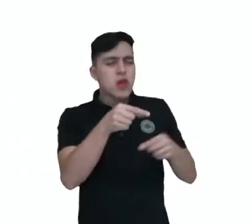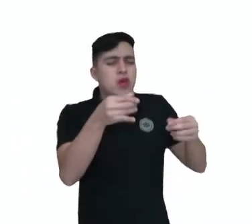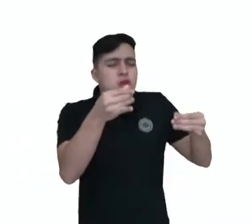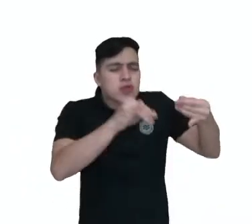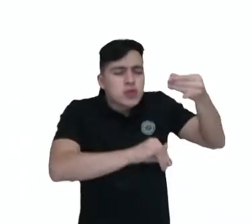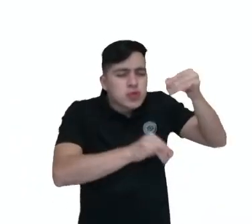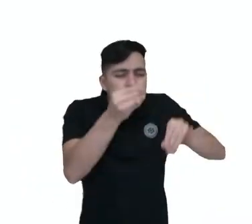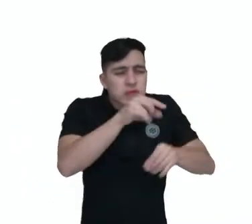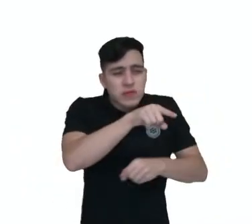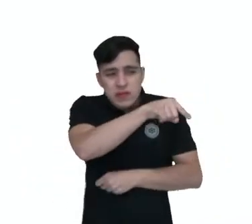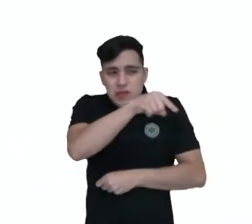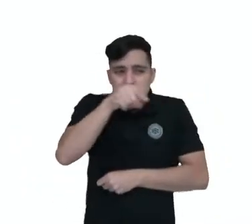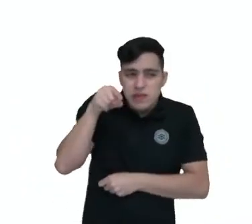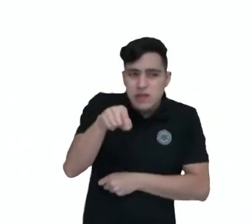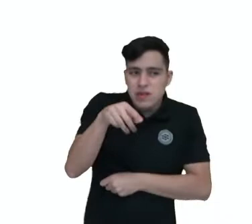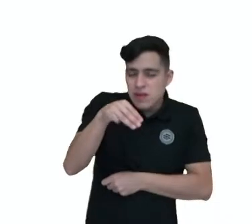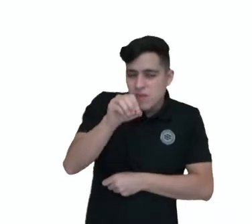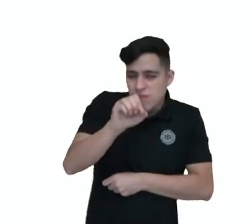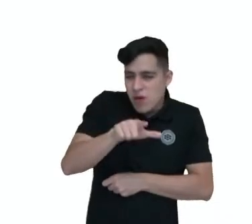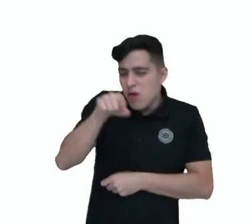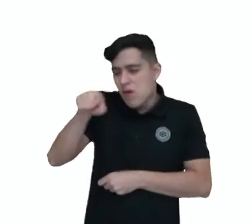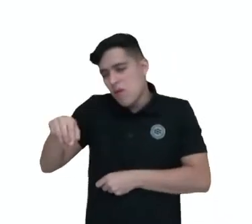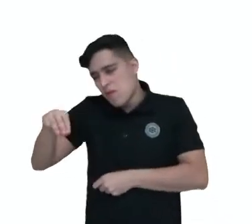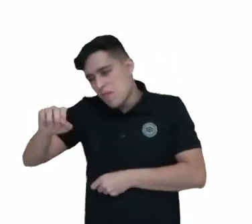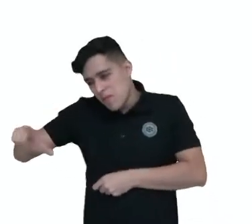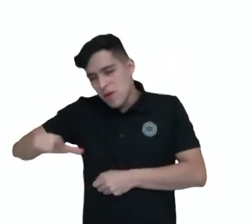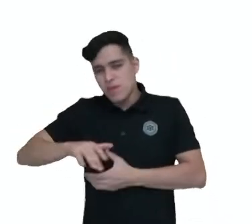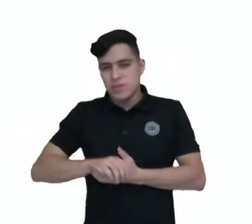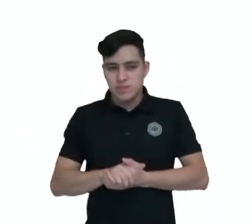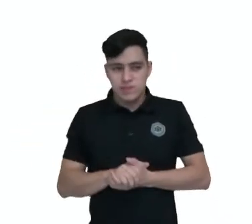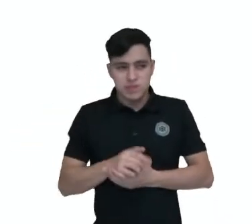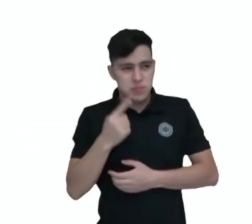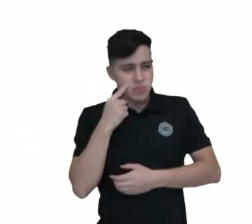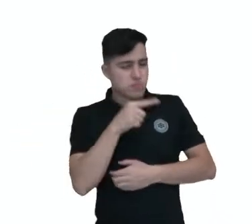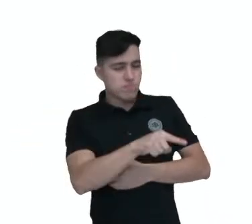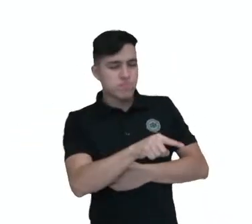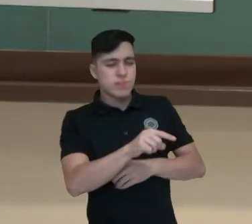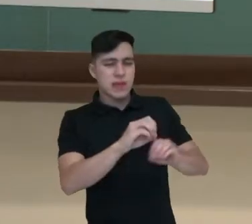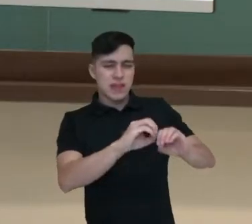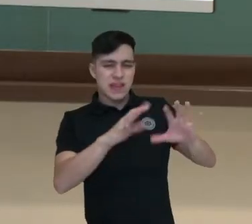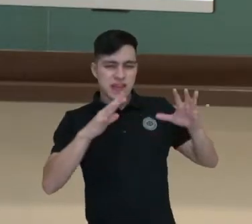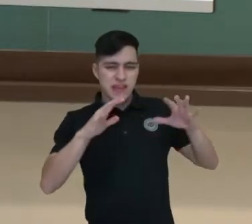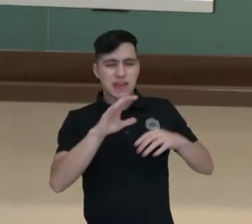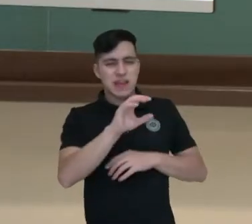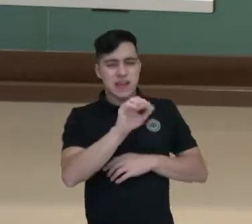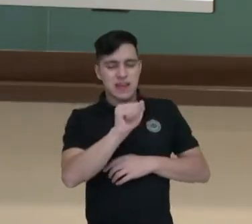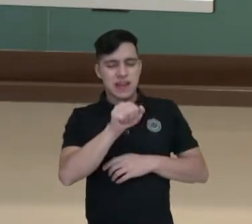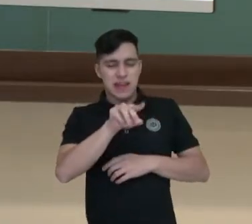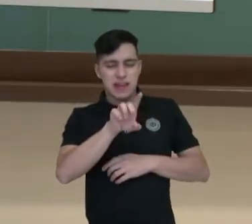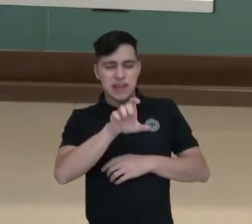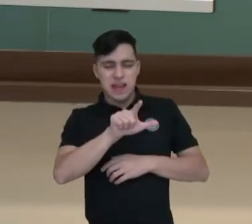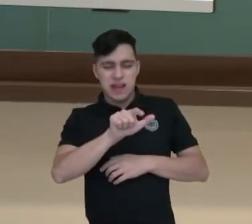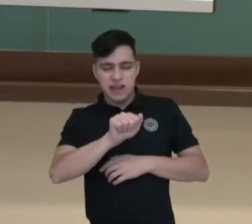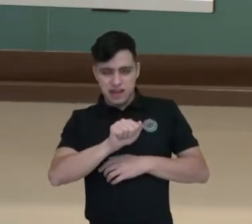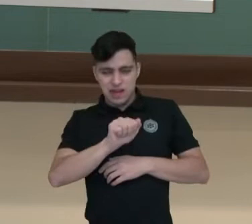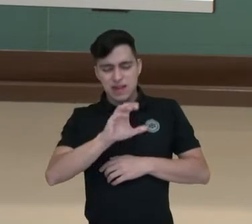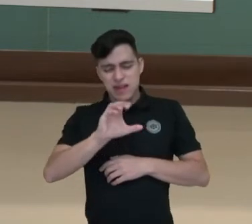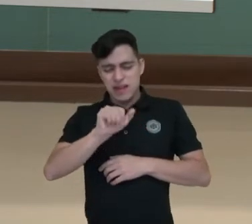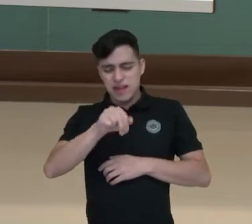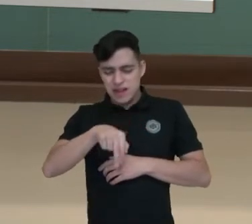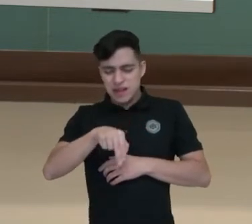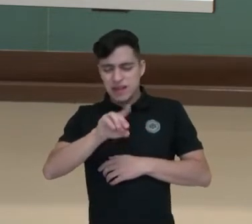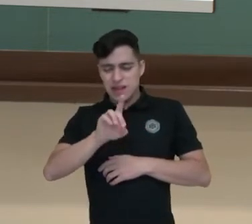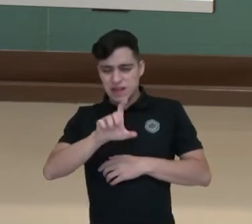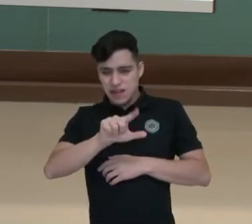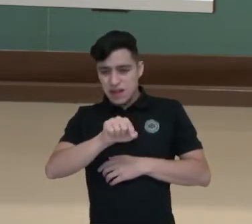símbolo também. Intensidade luminosa, candela, CD é o símbolo. Então aqui, pessoal, com a